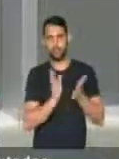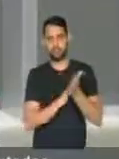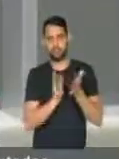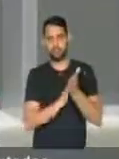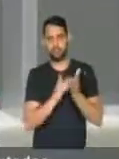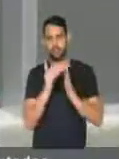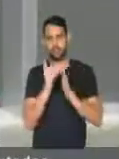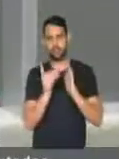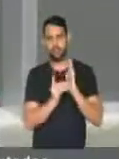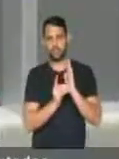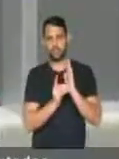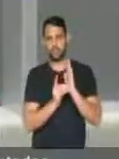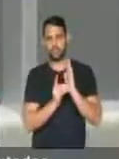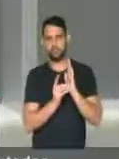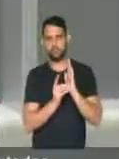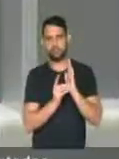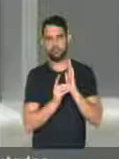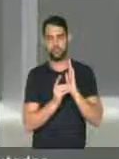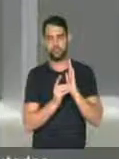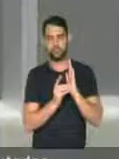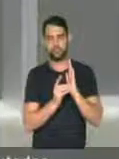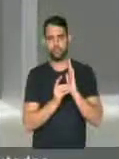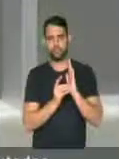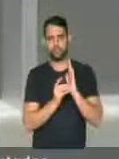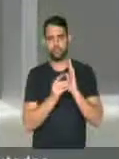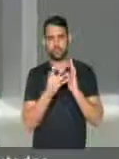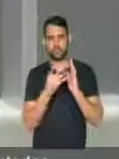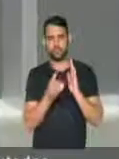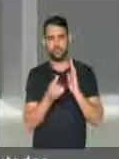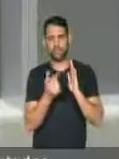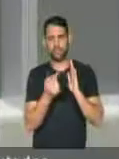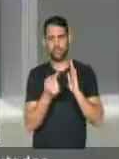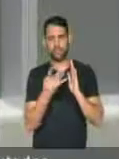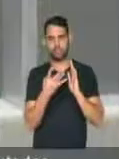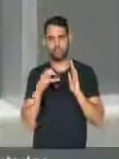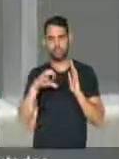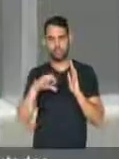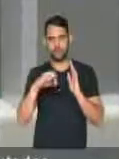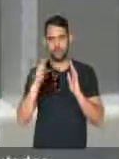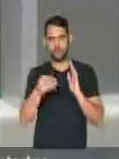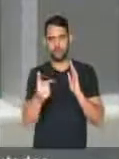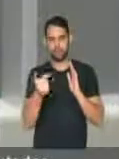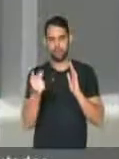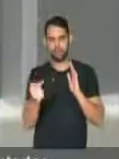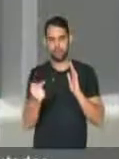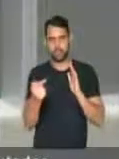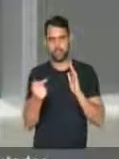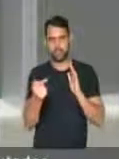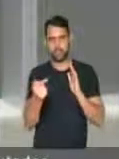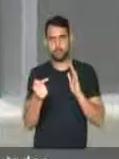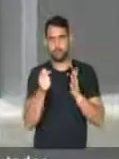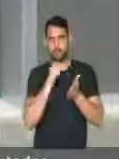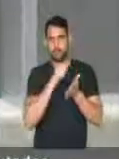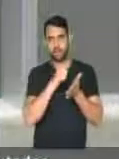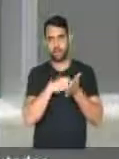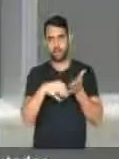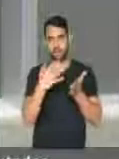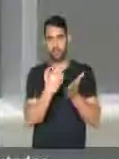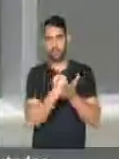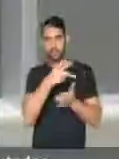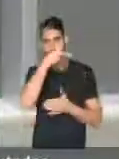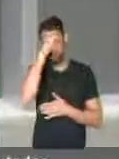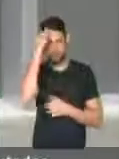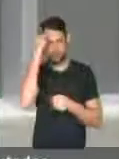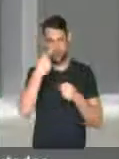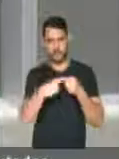aqui em minhas mãos com o decreto é 40 e 67 49 2017 assinado